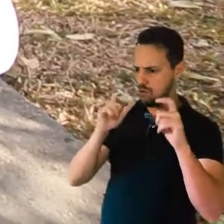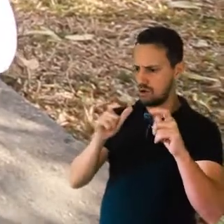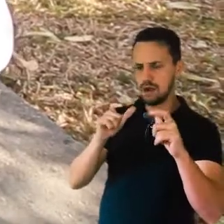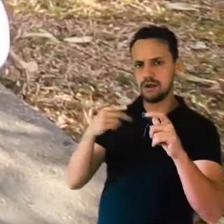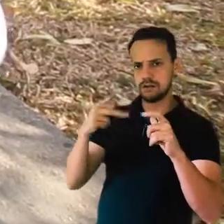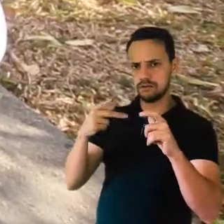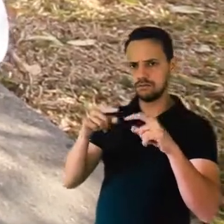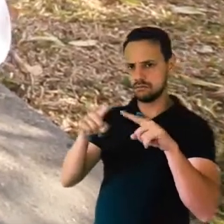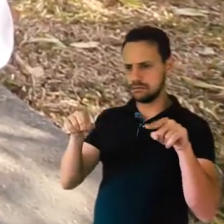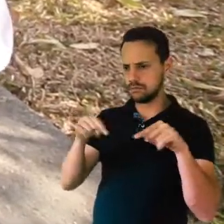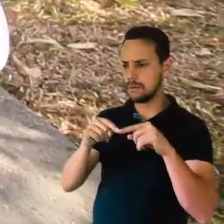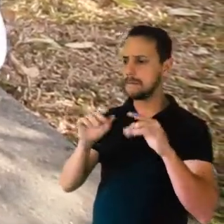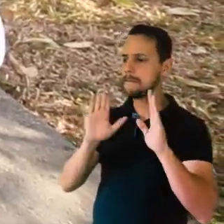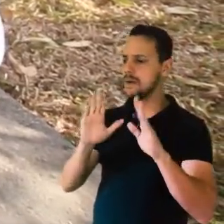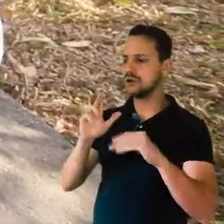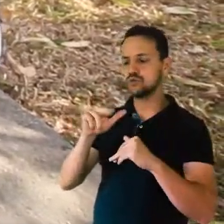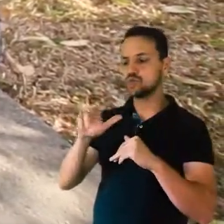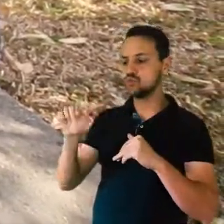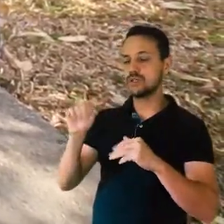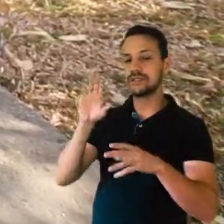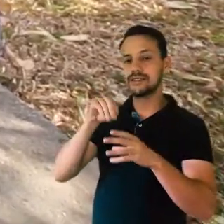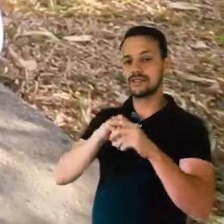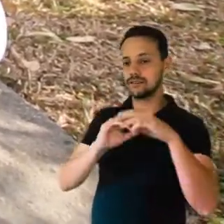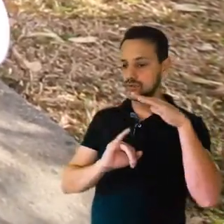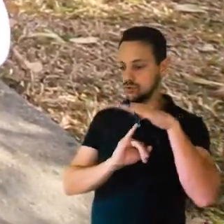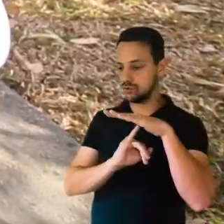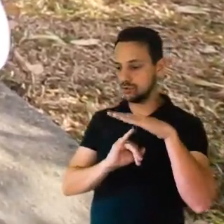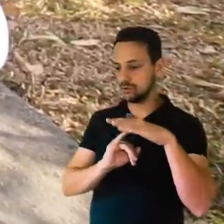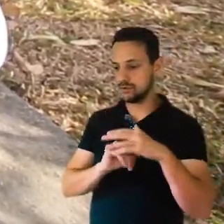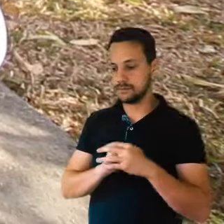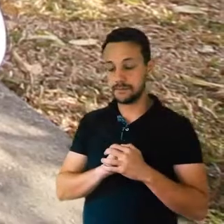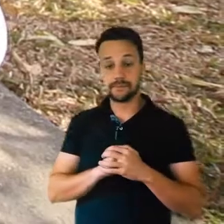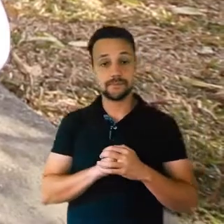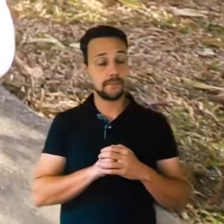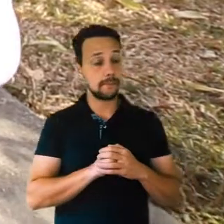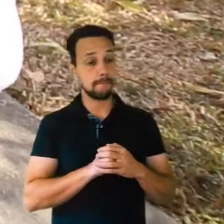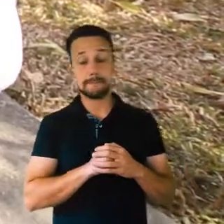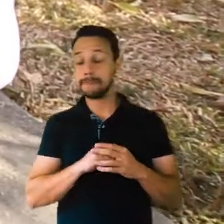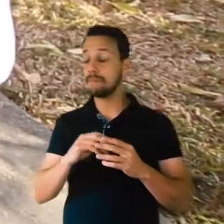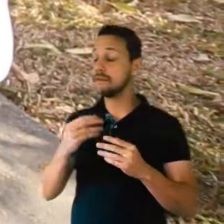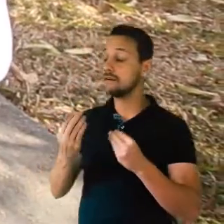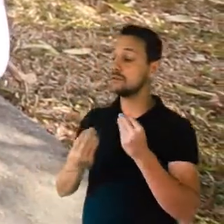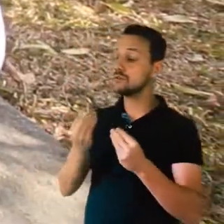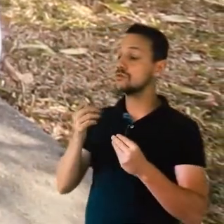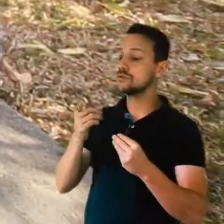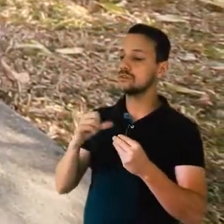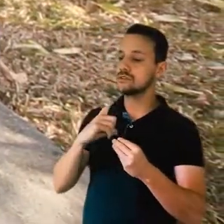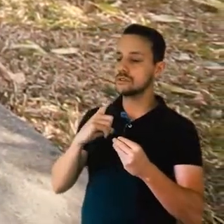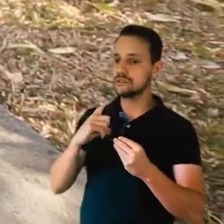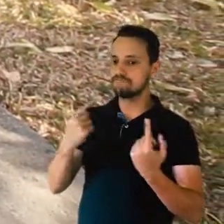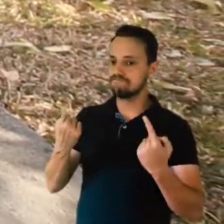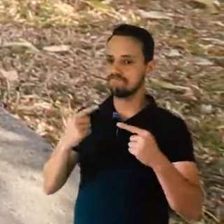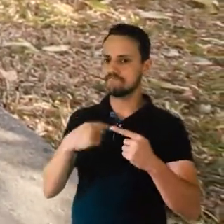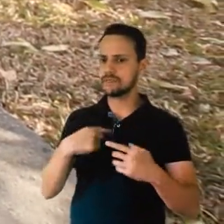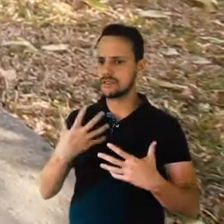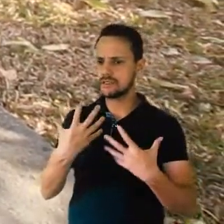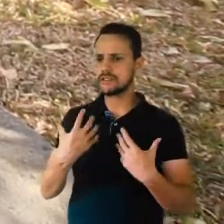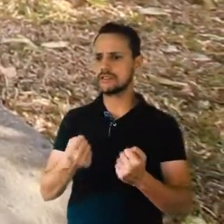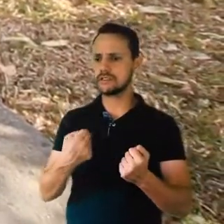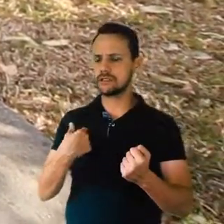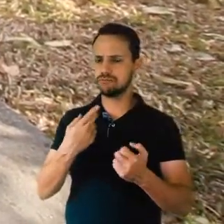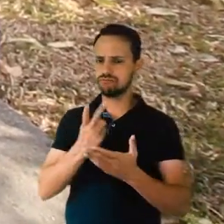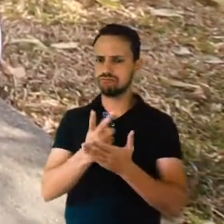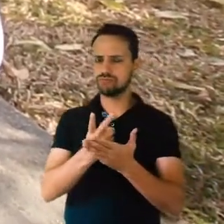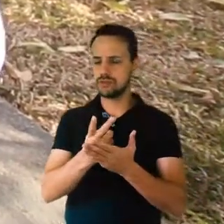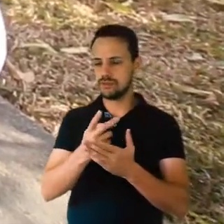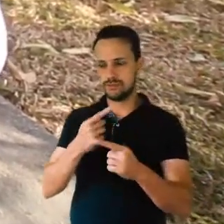continua trabalhando no seu consultório, sim, mas nunca tinha trabalhado dentro de uma instituição. Como que você encarou esse desafio